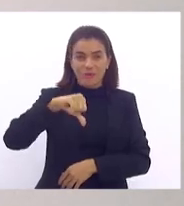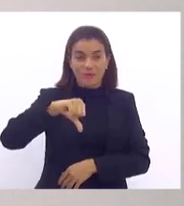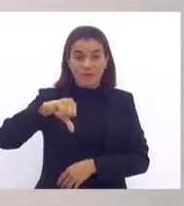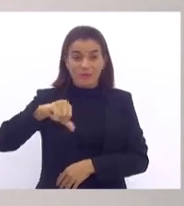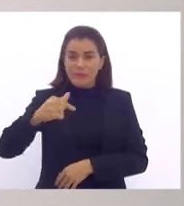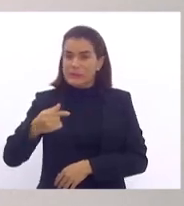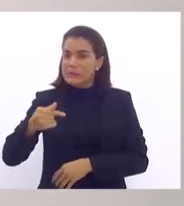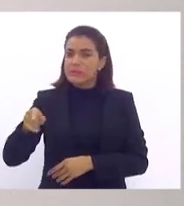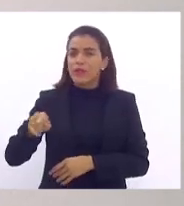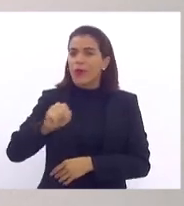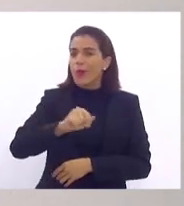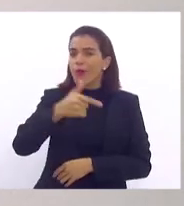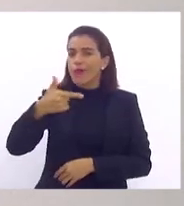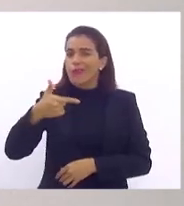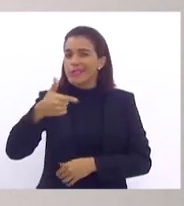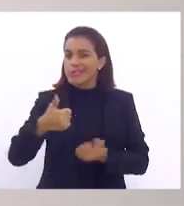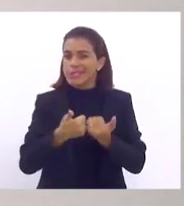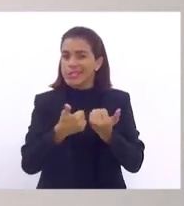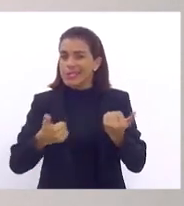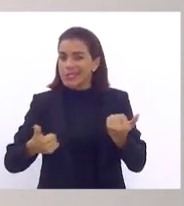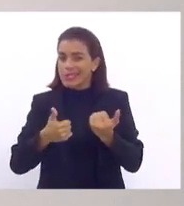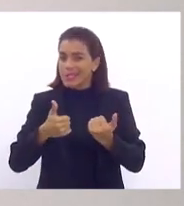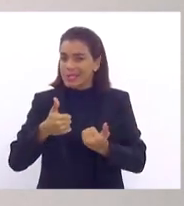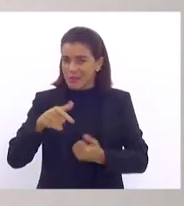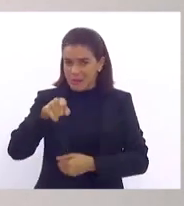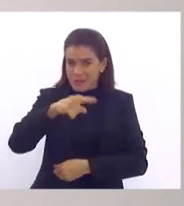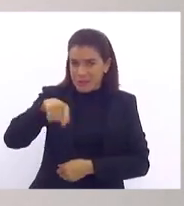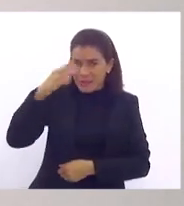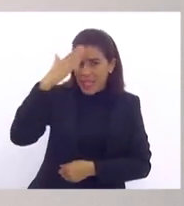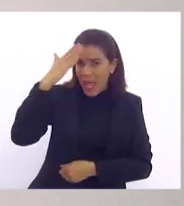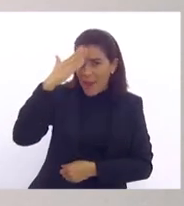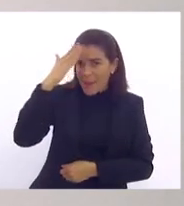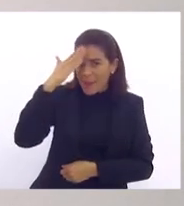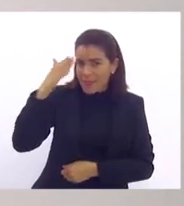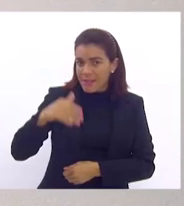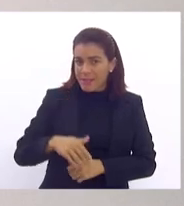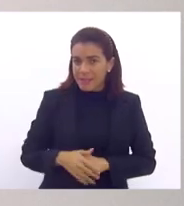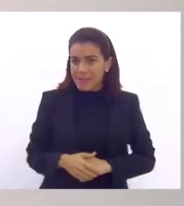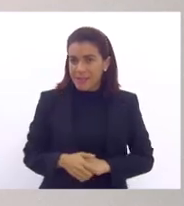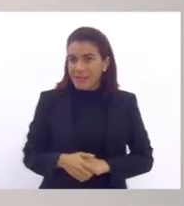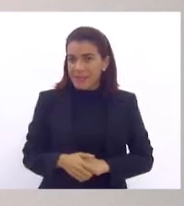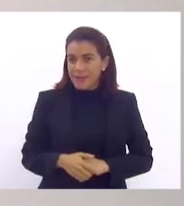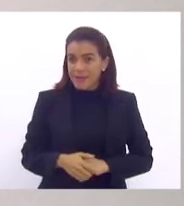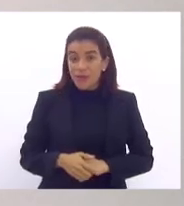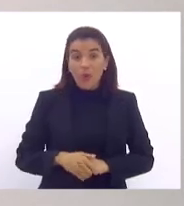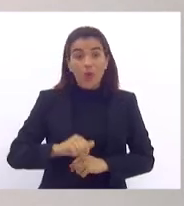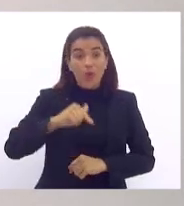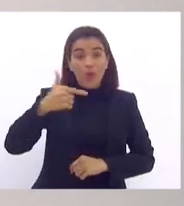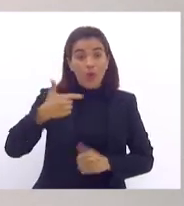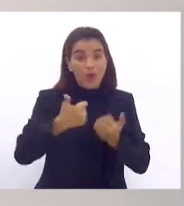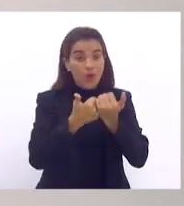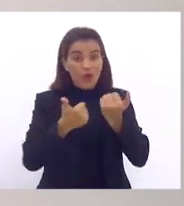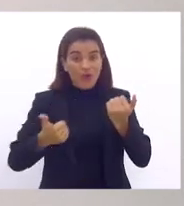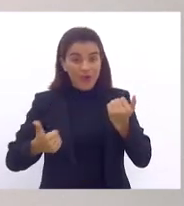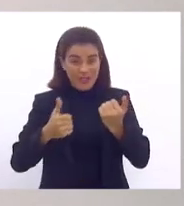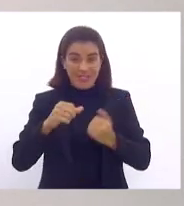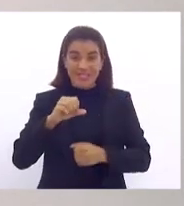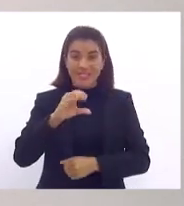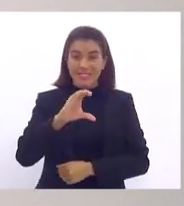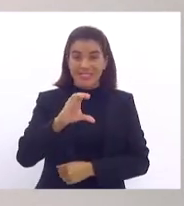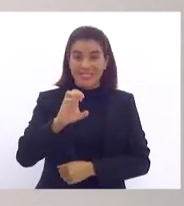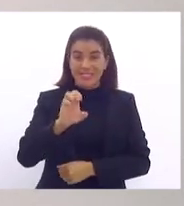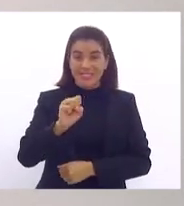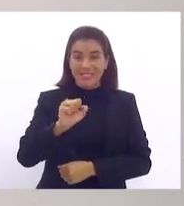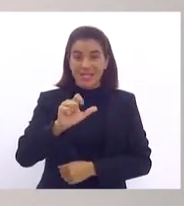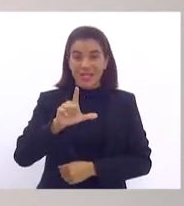quem era o vice de cels pita Alguém sabe Ninguém é obrigado a saber o vice de cels pita